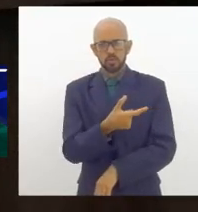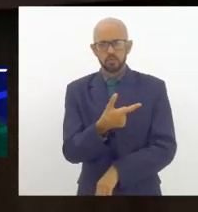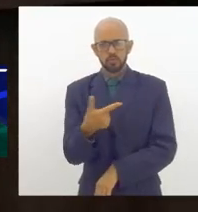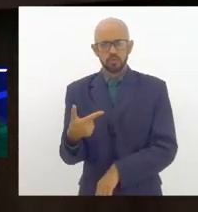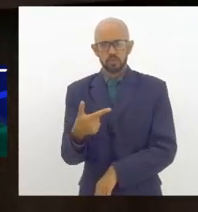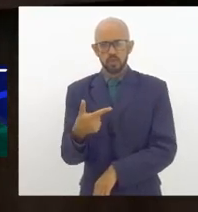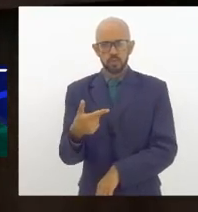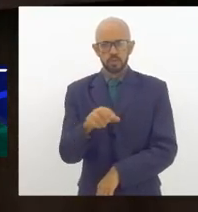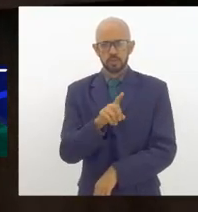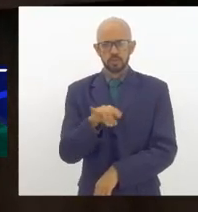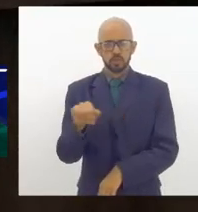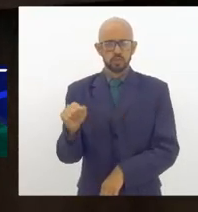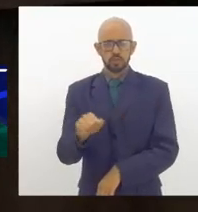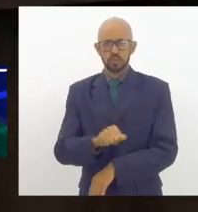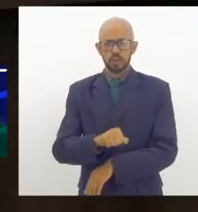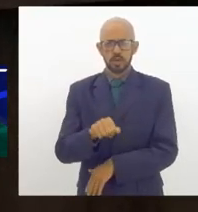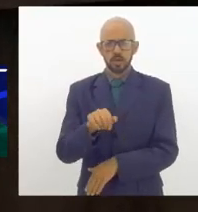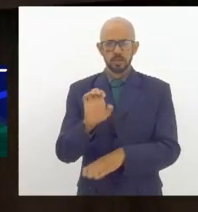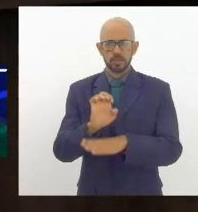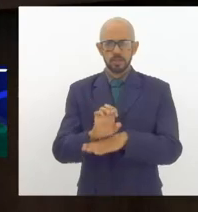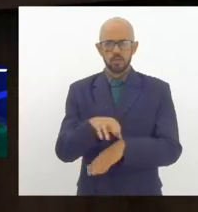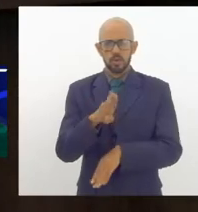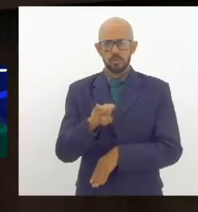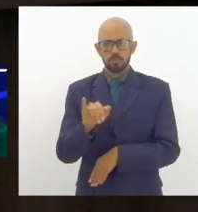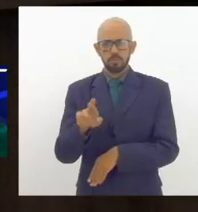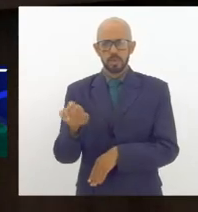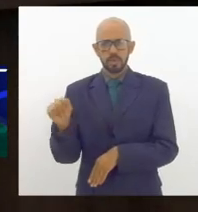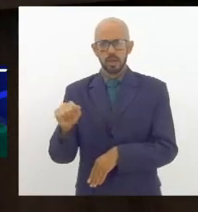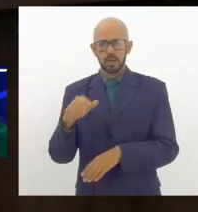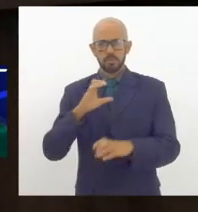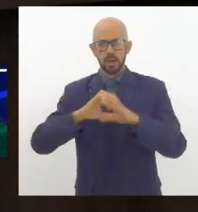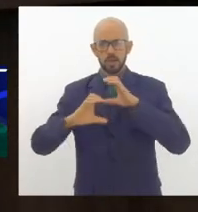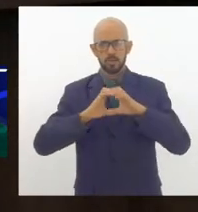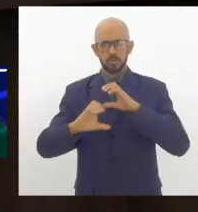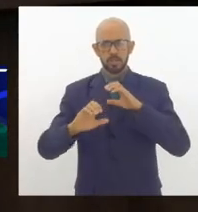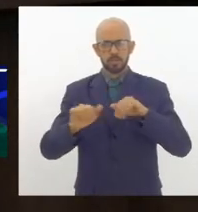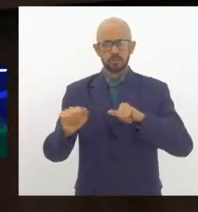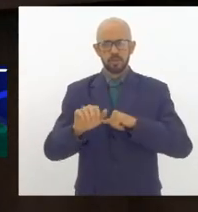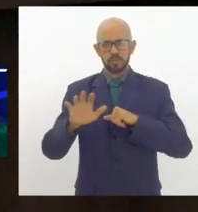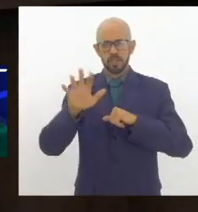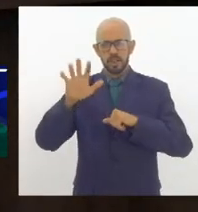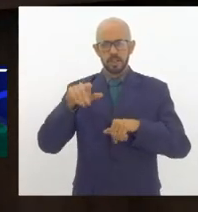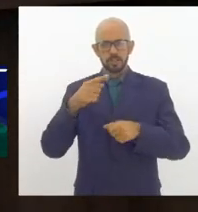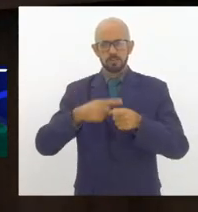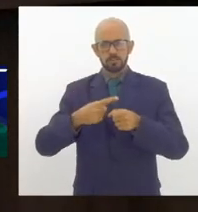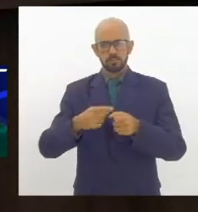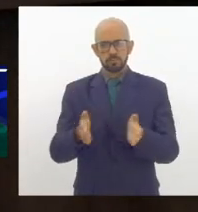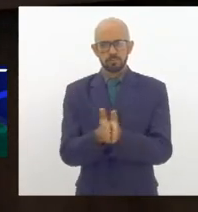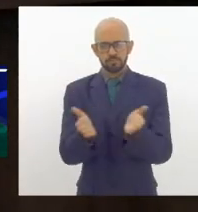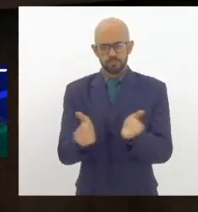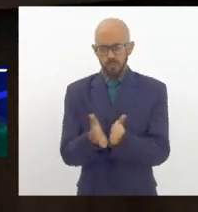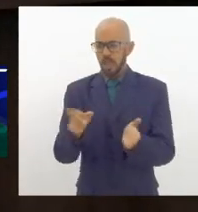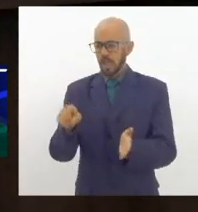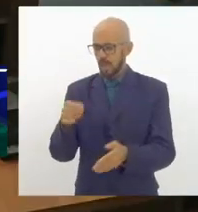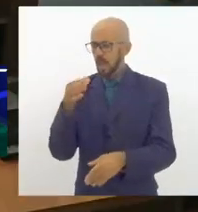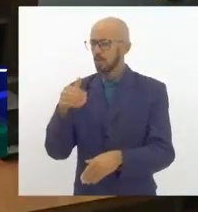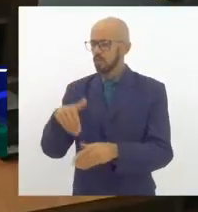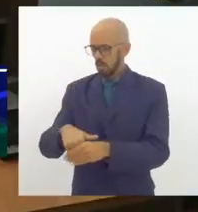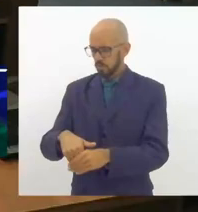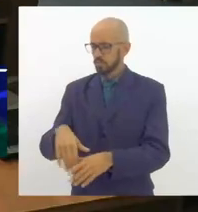de Estadual Bira Carvalho em homenagem a comunicação favelada e periférica é o parecer seu